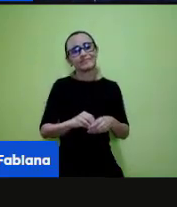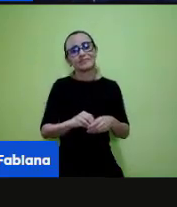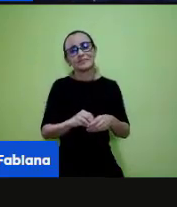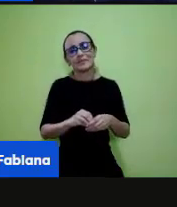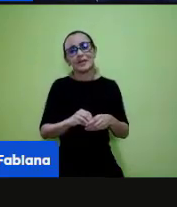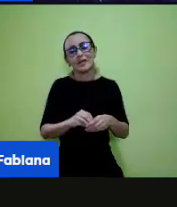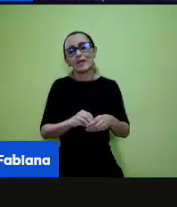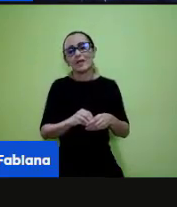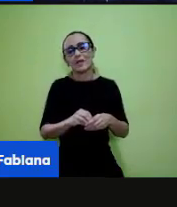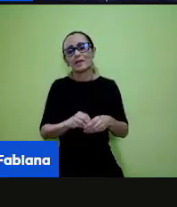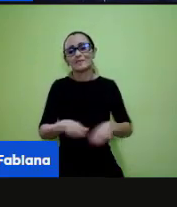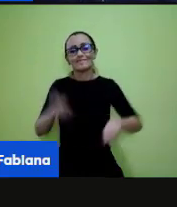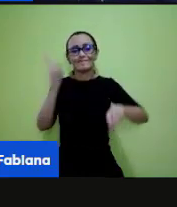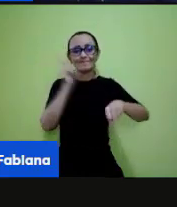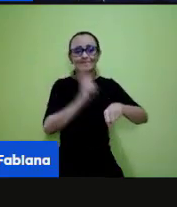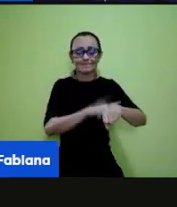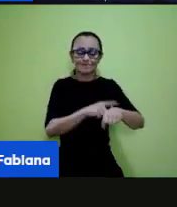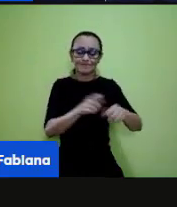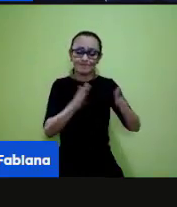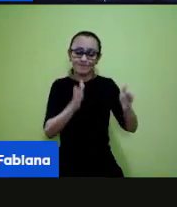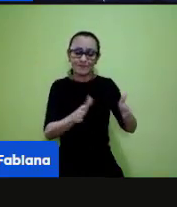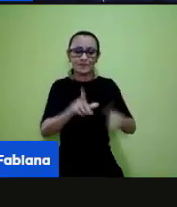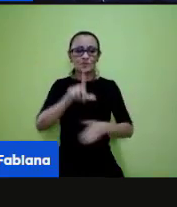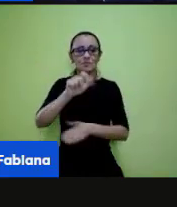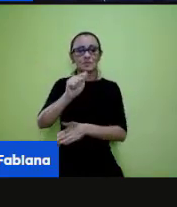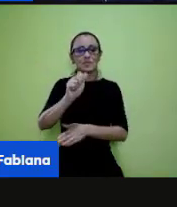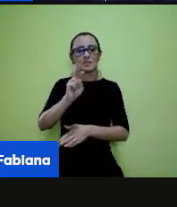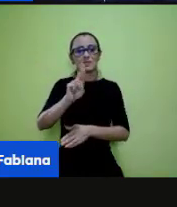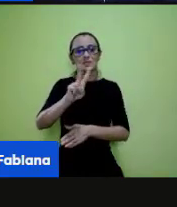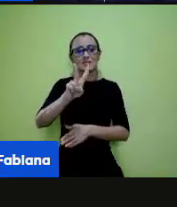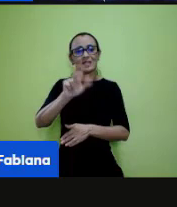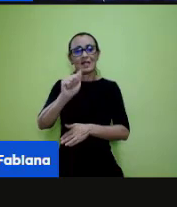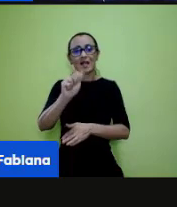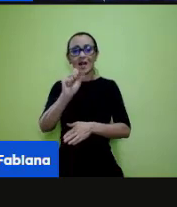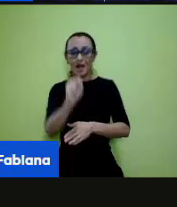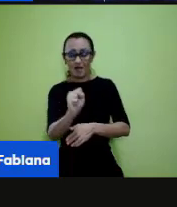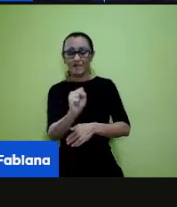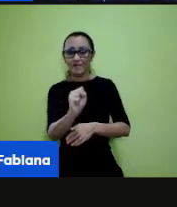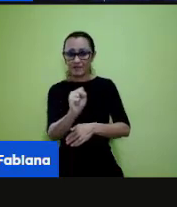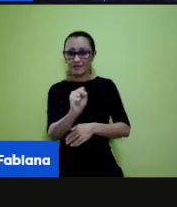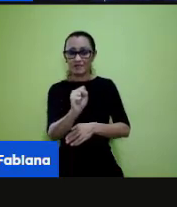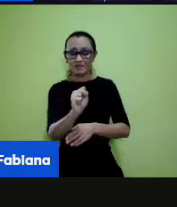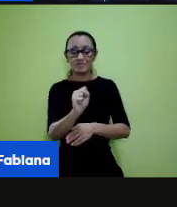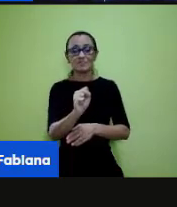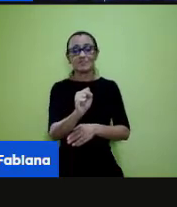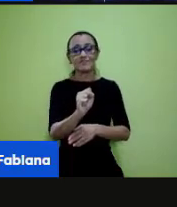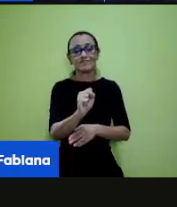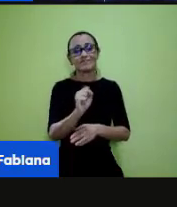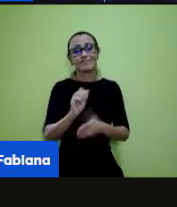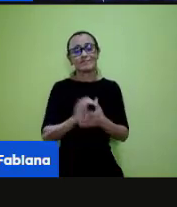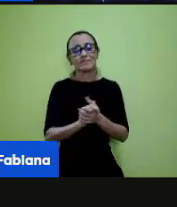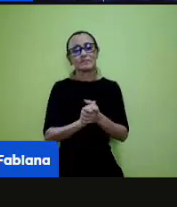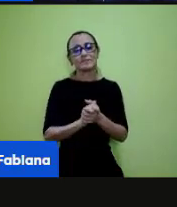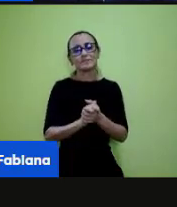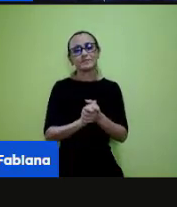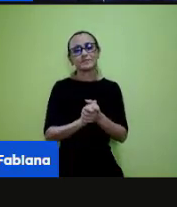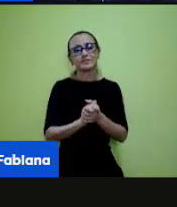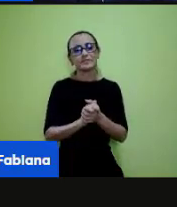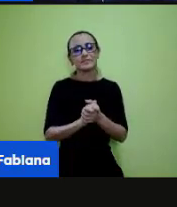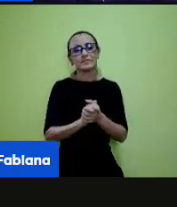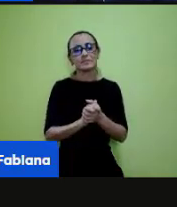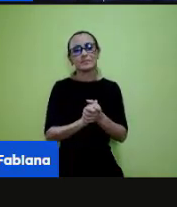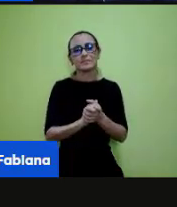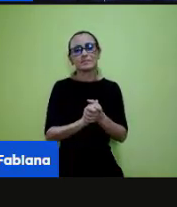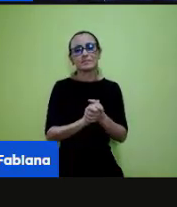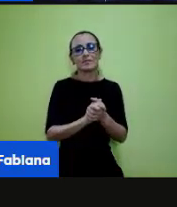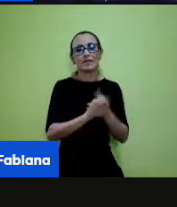larvária, porque as larvas se alimentam desse larvicida e, por contato, o larvicida elimina essa larva. Já na fase de